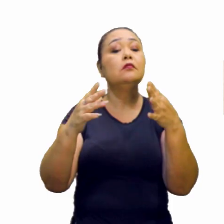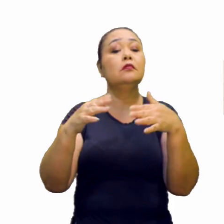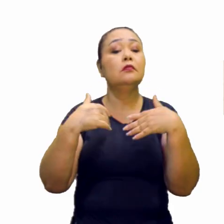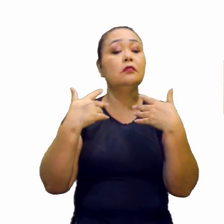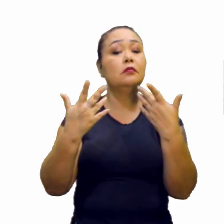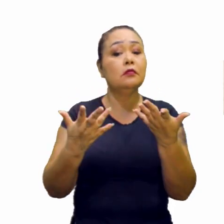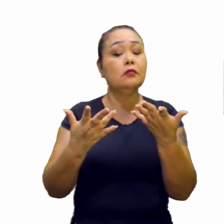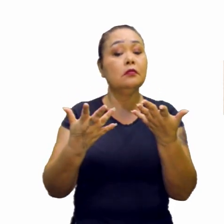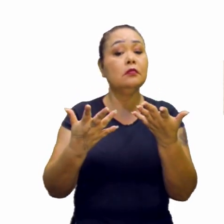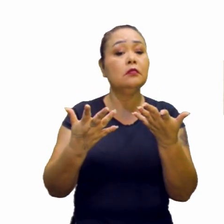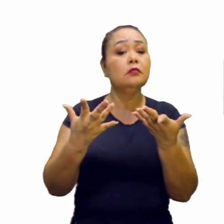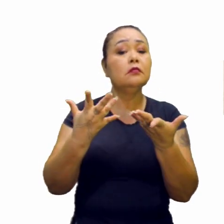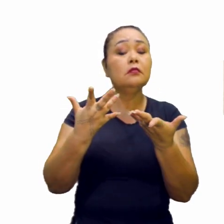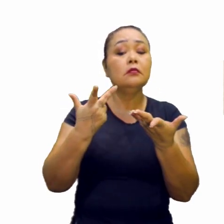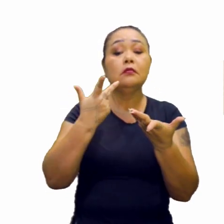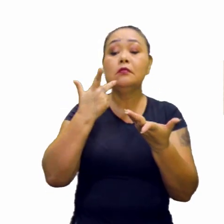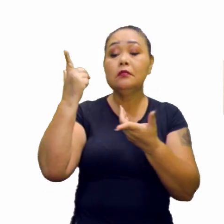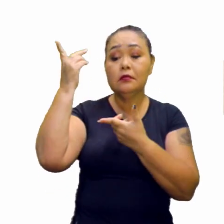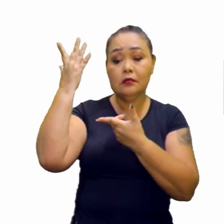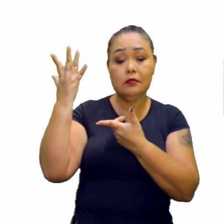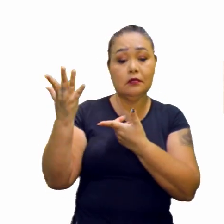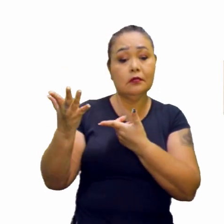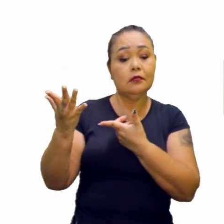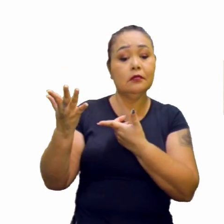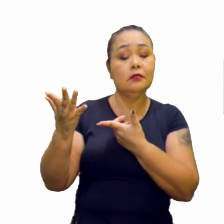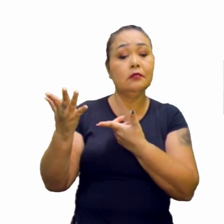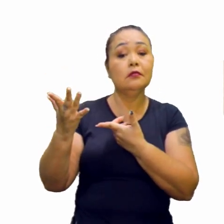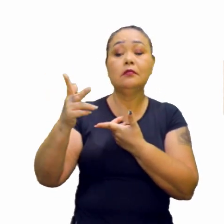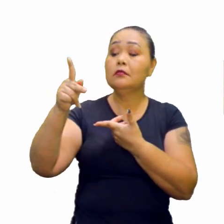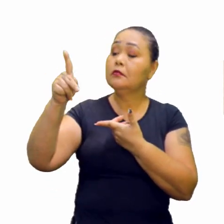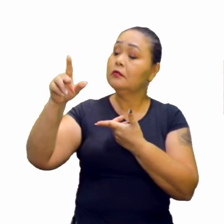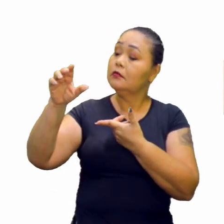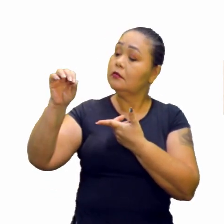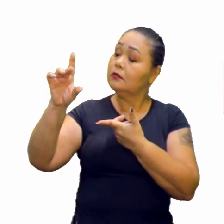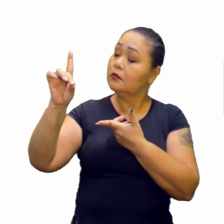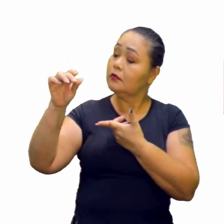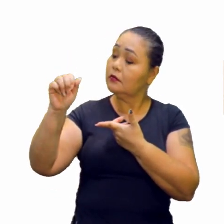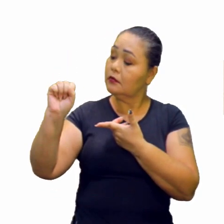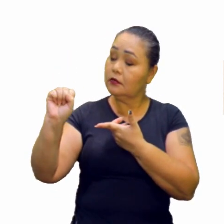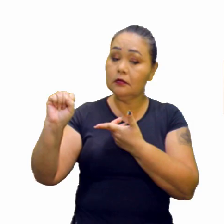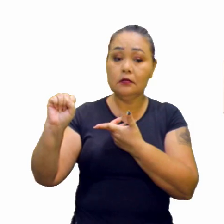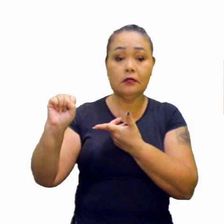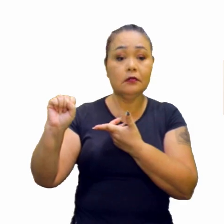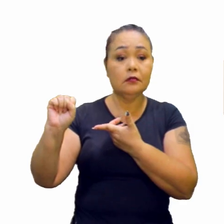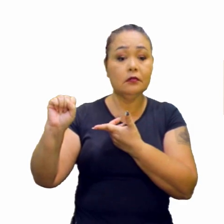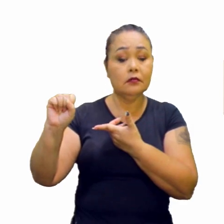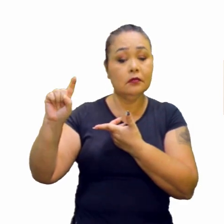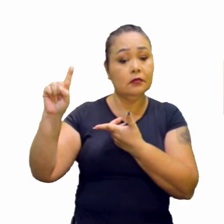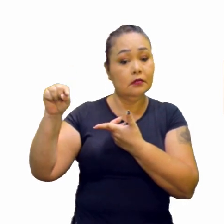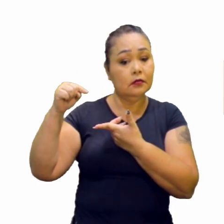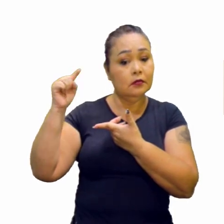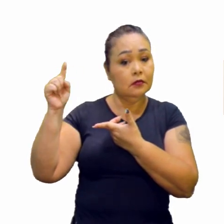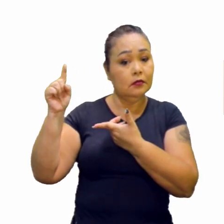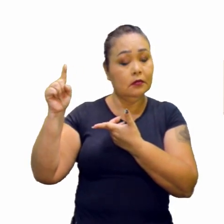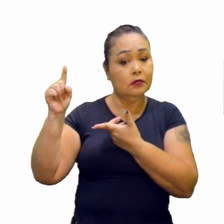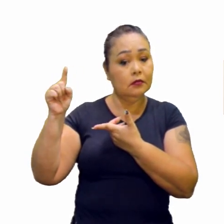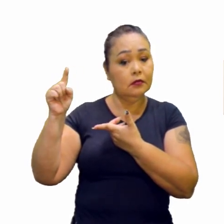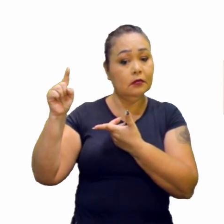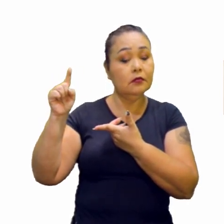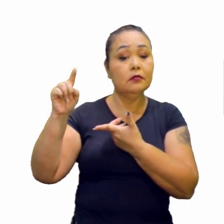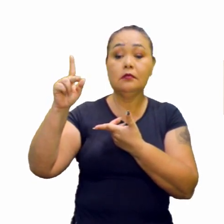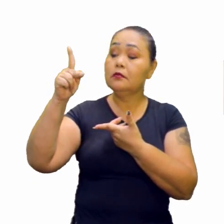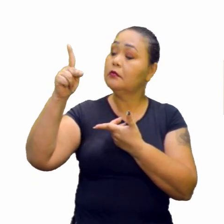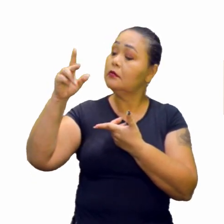Então vamos aqui. Podas. Vou pegar aqui. Poda.